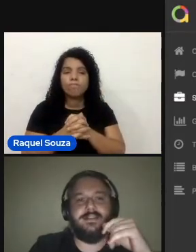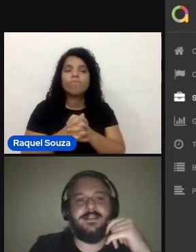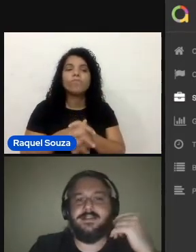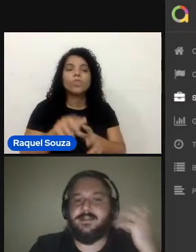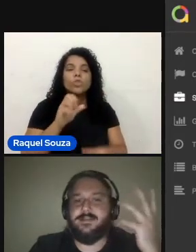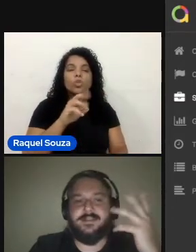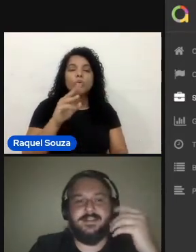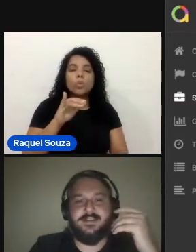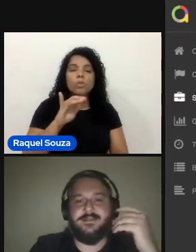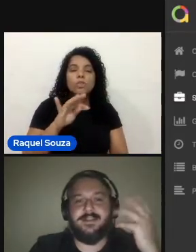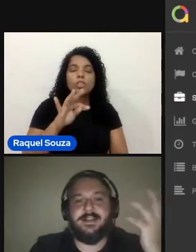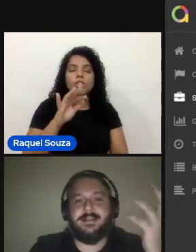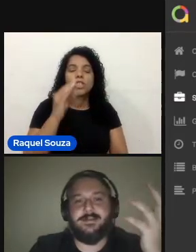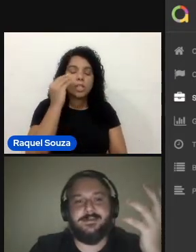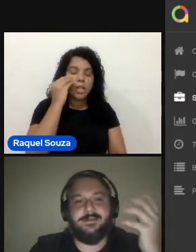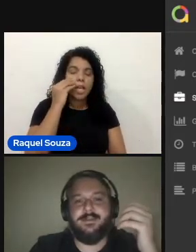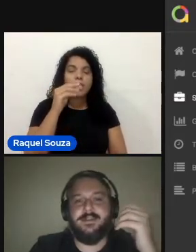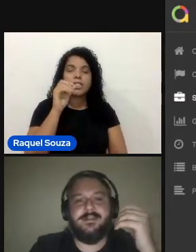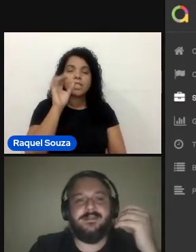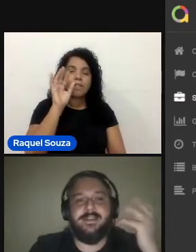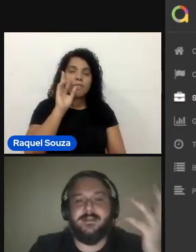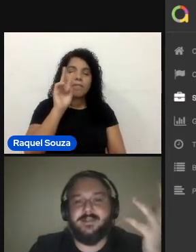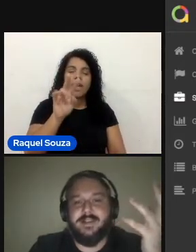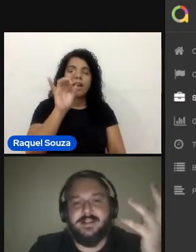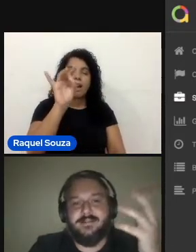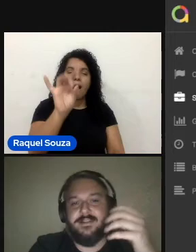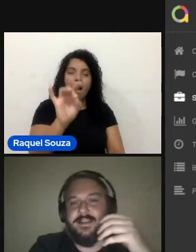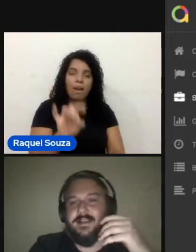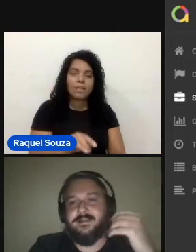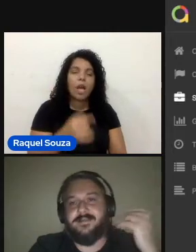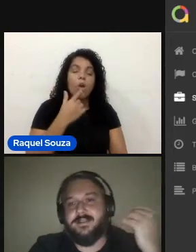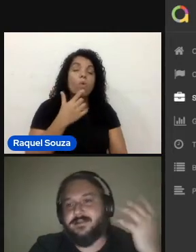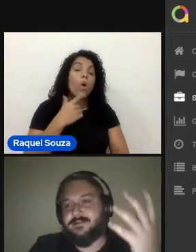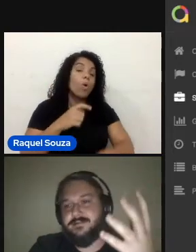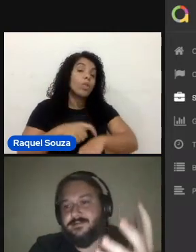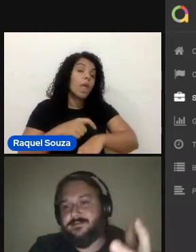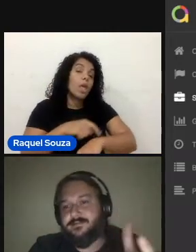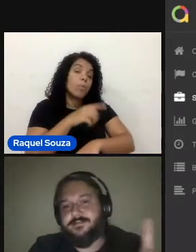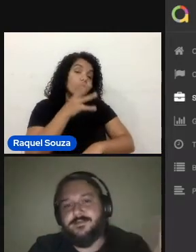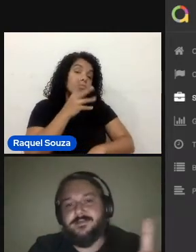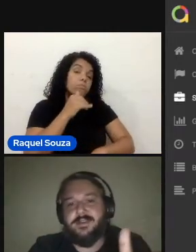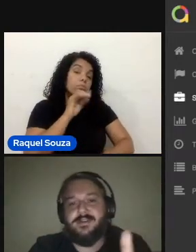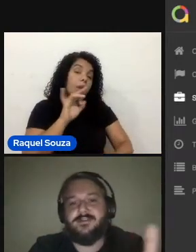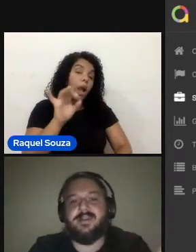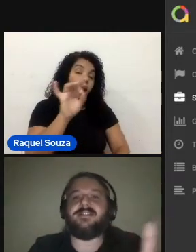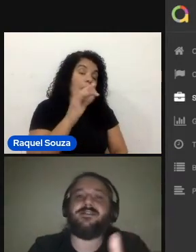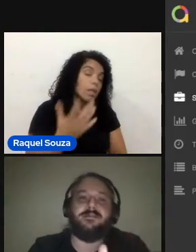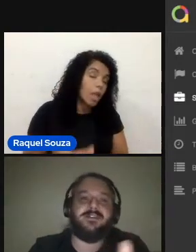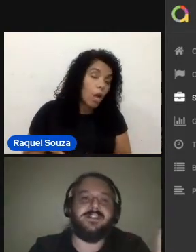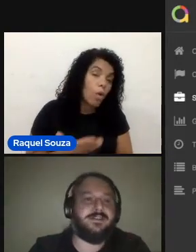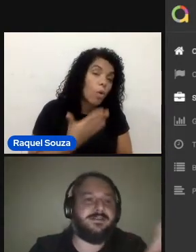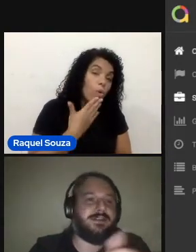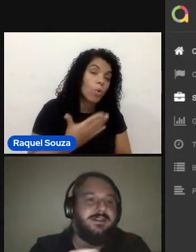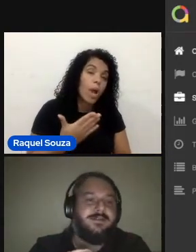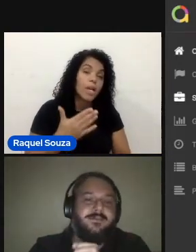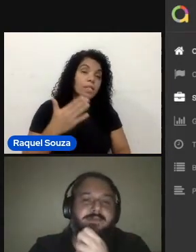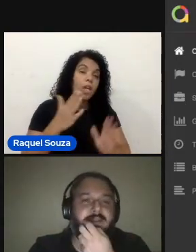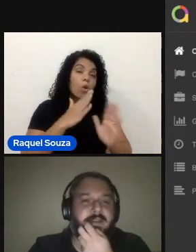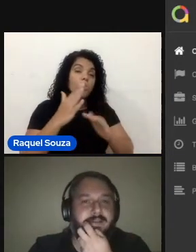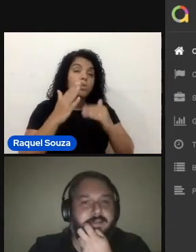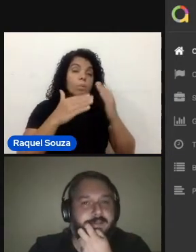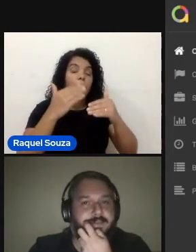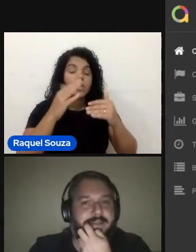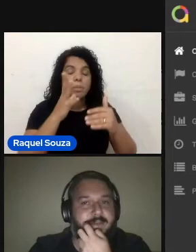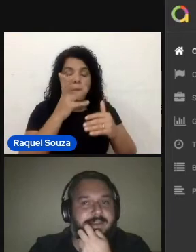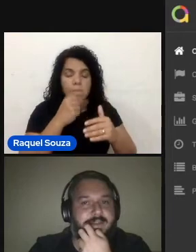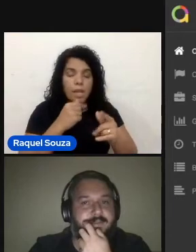aqui, você tem a visualização de cada um, o tempo que cada um leva, ver quais passos são mais lentos ou não.